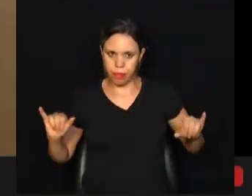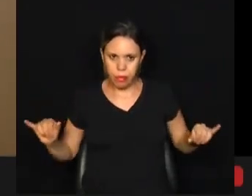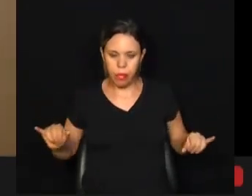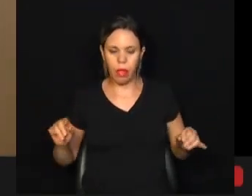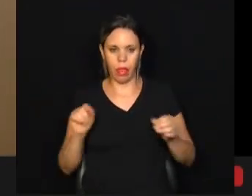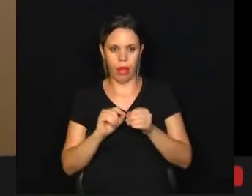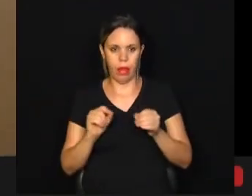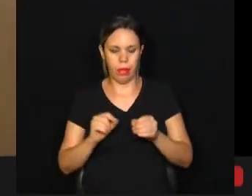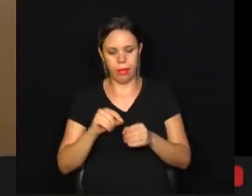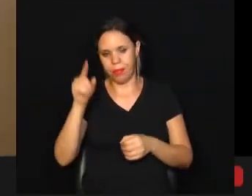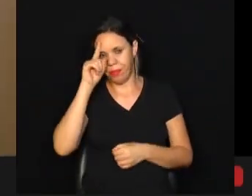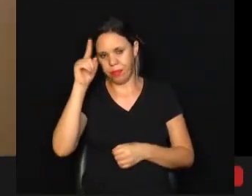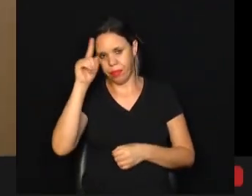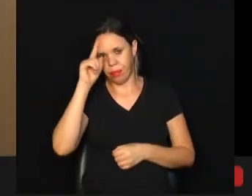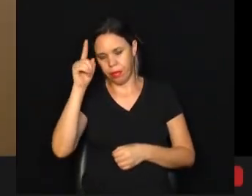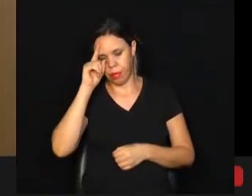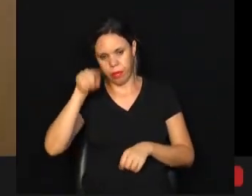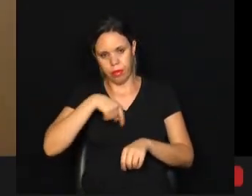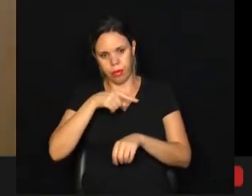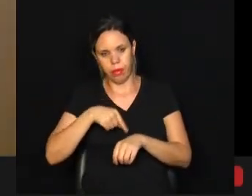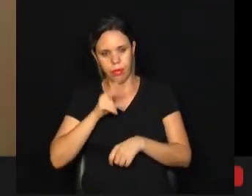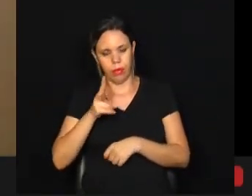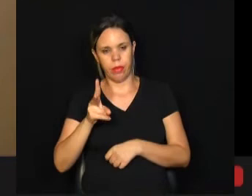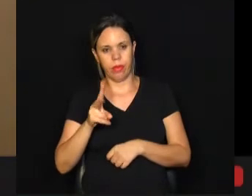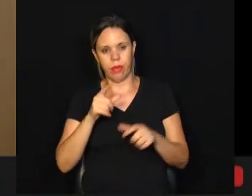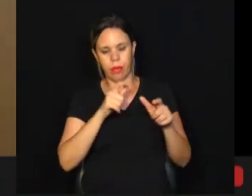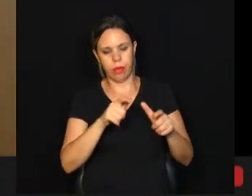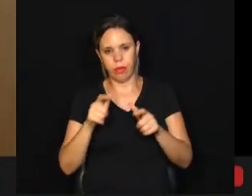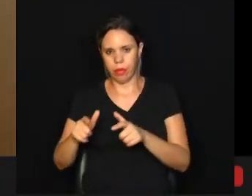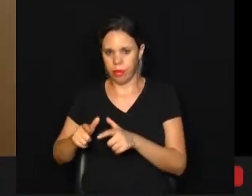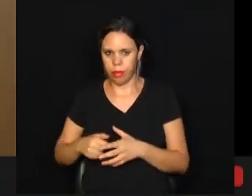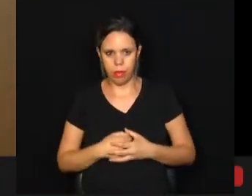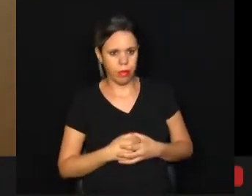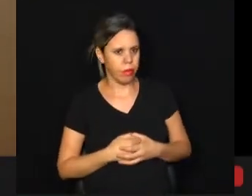feita todos os dias, toda hora, em todos os lugares, uma